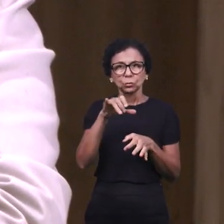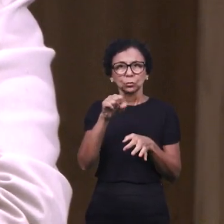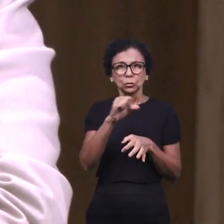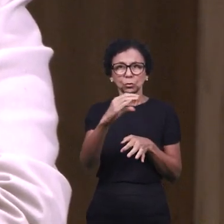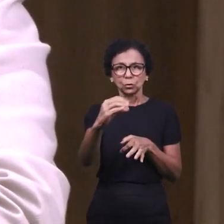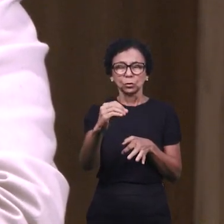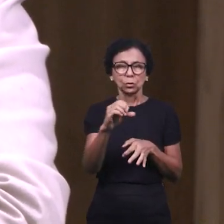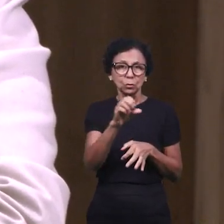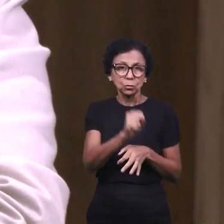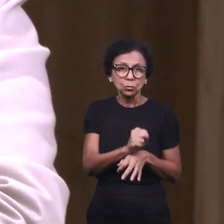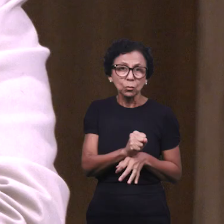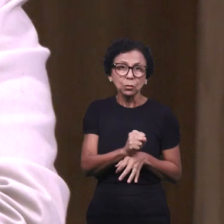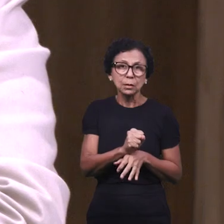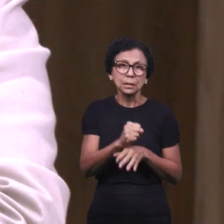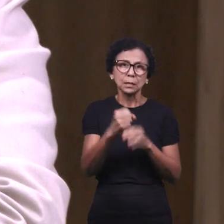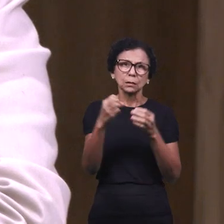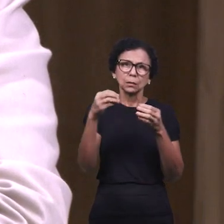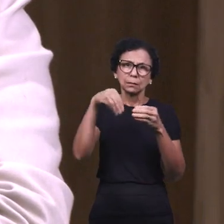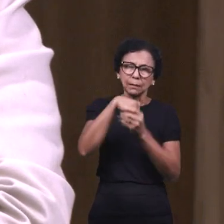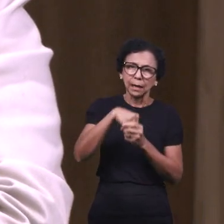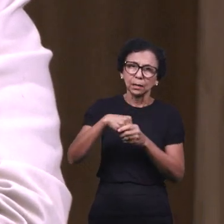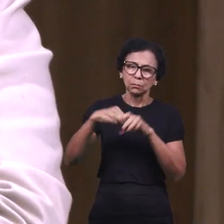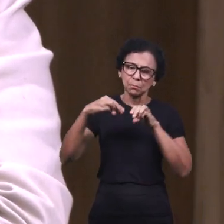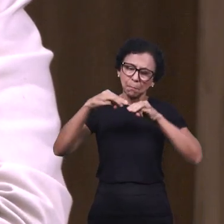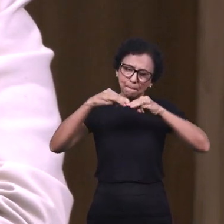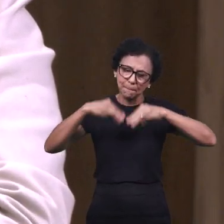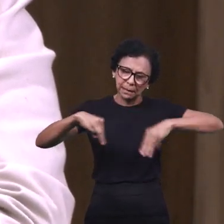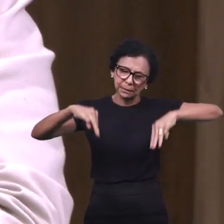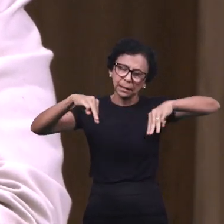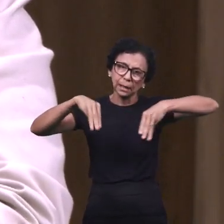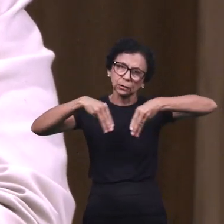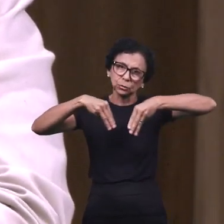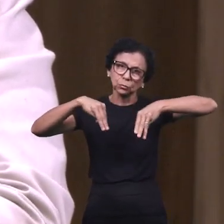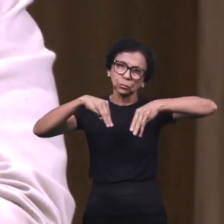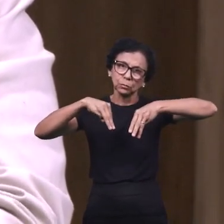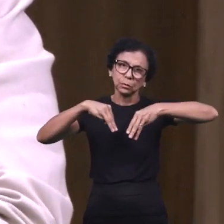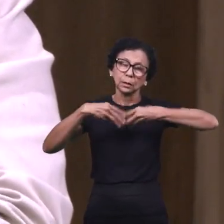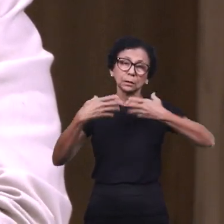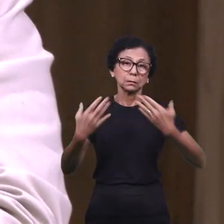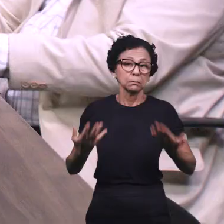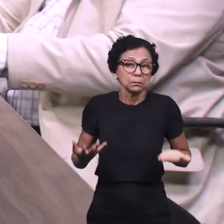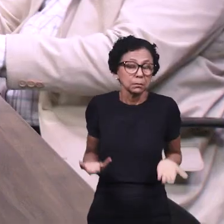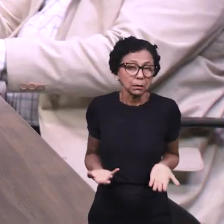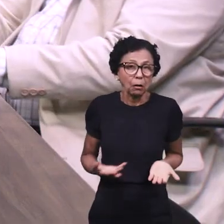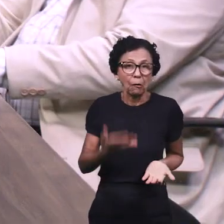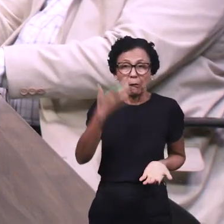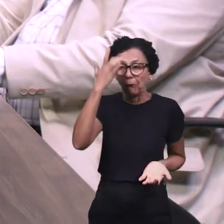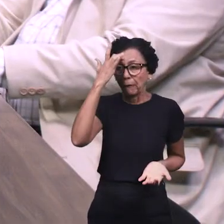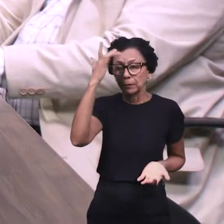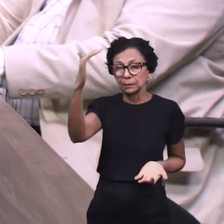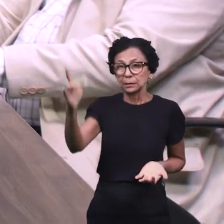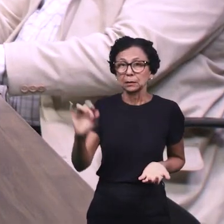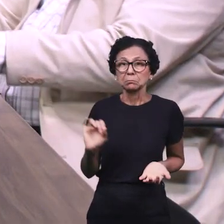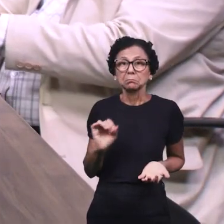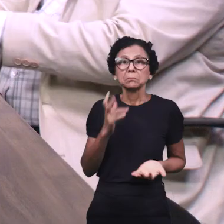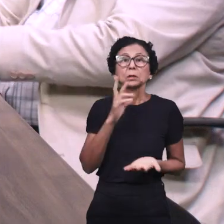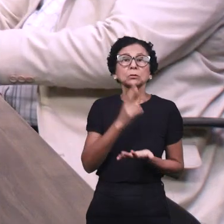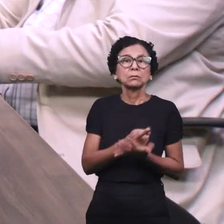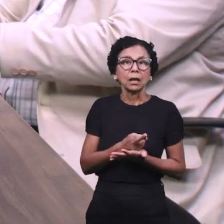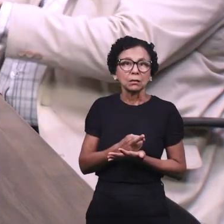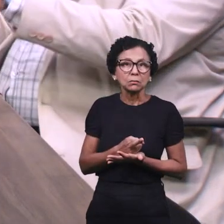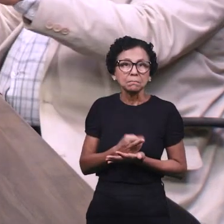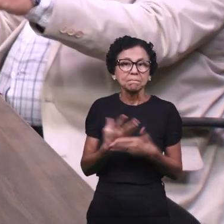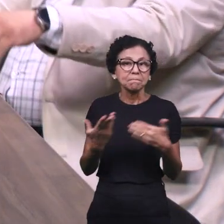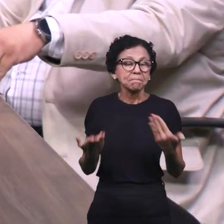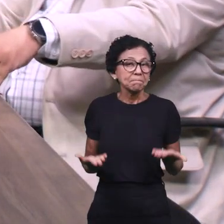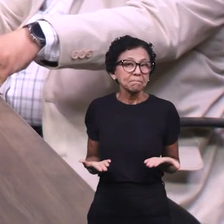magnitude pode afetar os dados também. Essa é a preocupação. Porque não se sabe muito bem o que poderia acontecer. Tomando